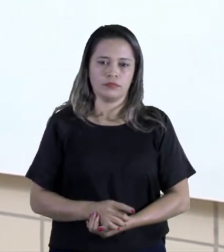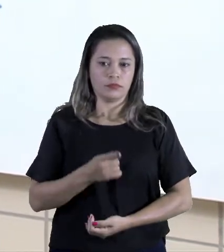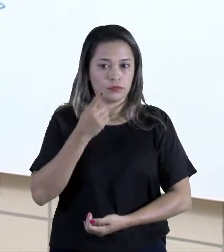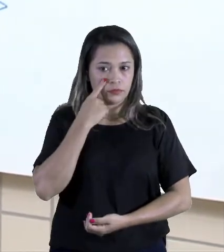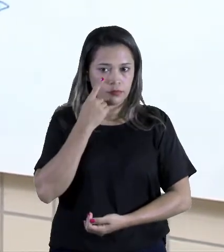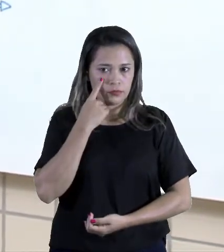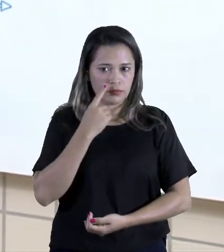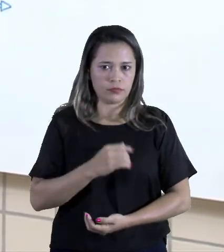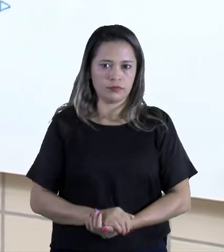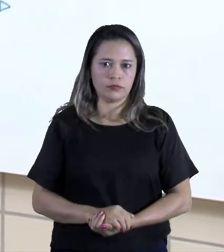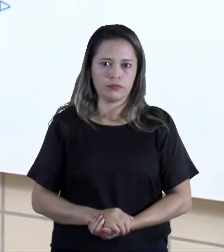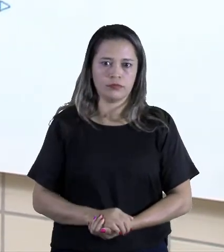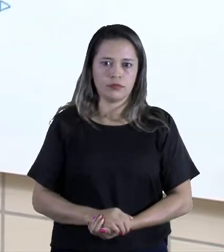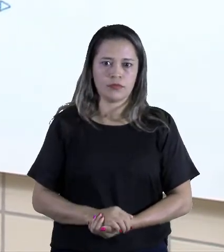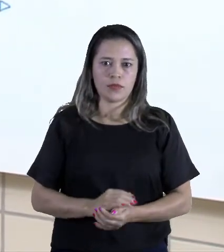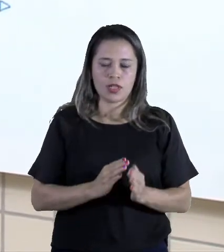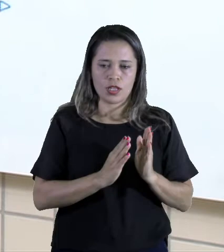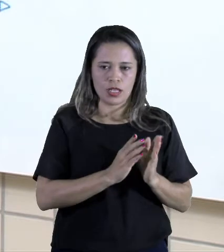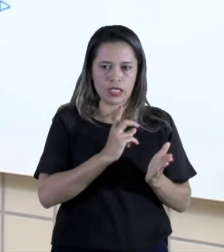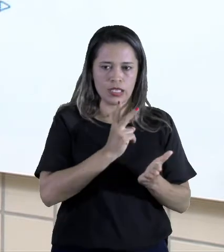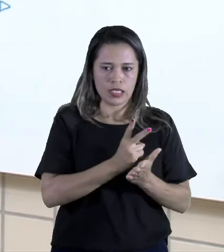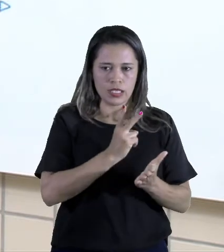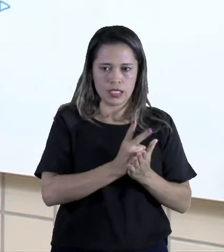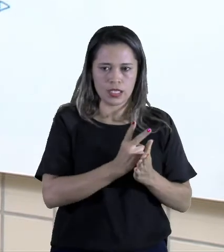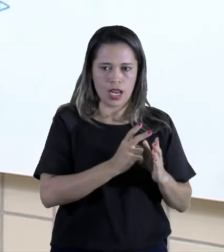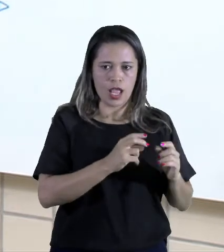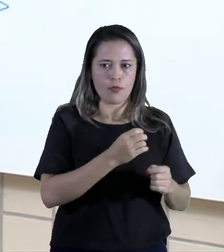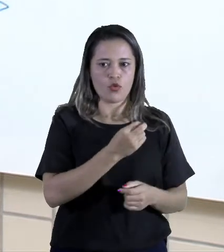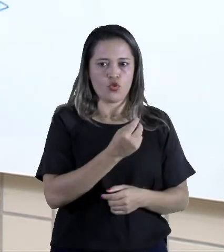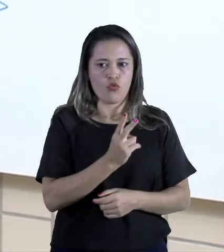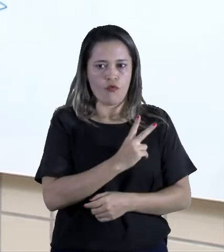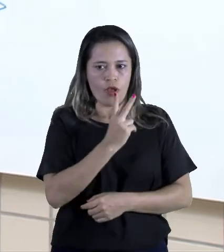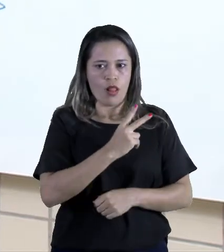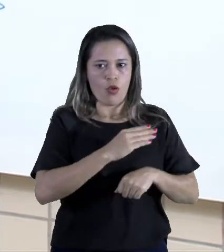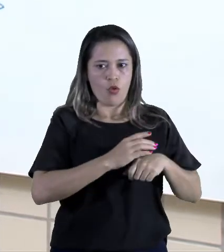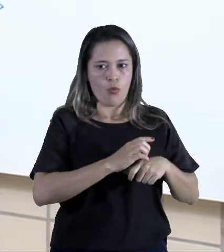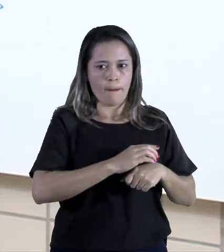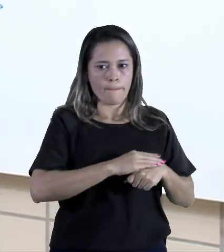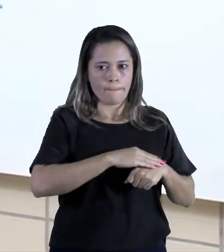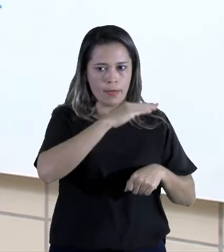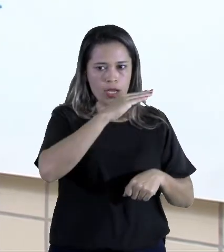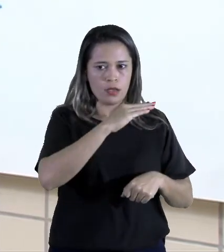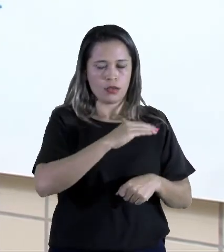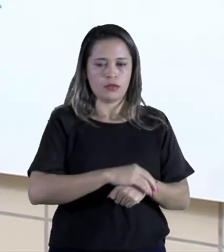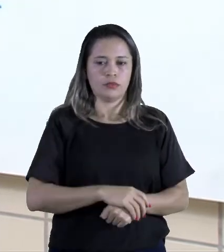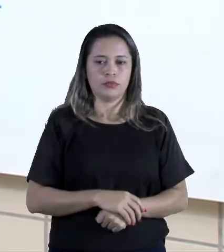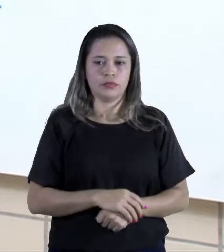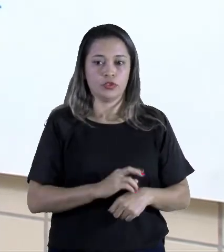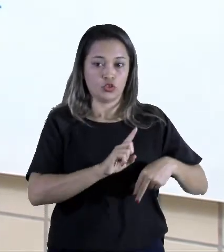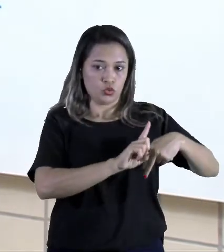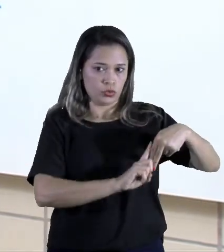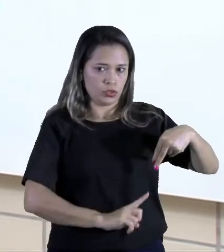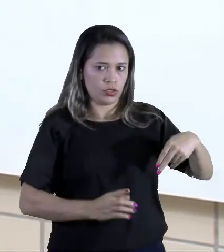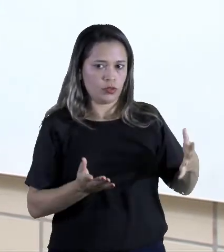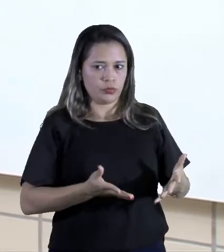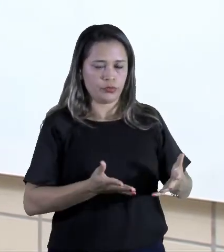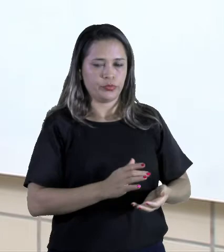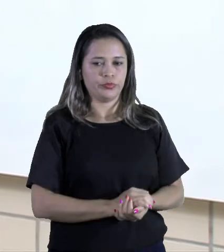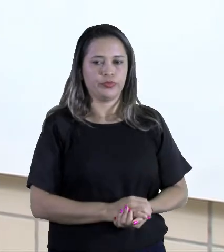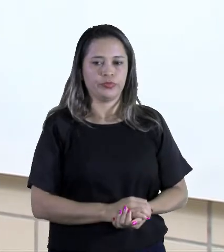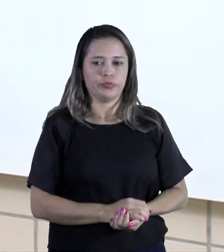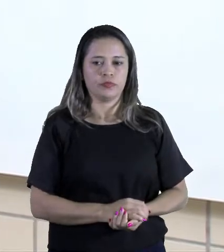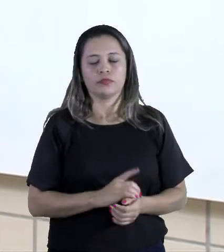ó, do maior para o menor. Vamos somar só a parte inteira, tá? Que são